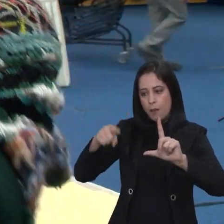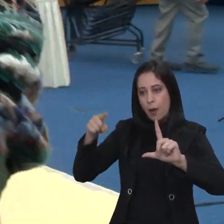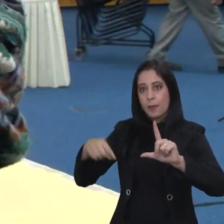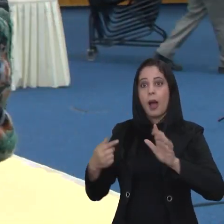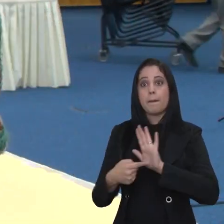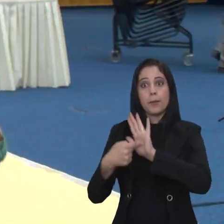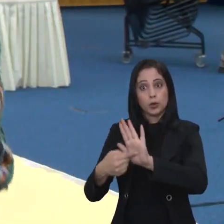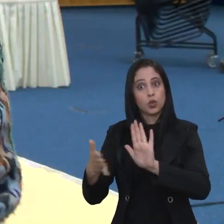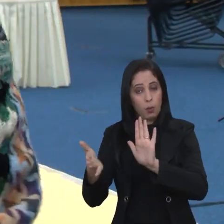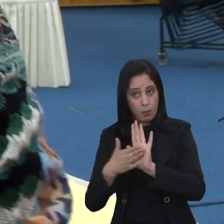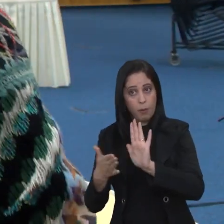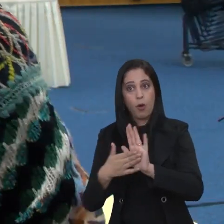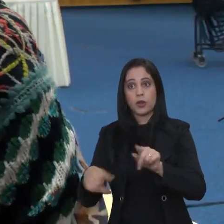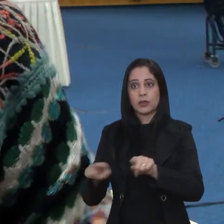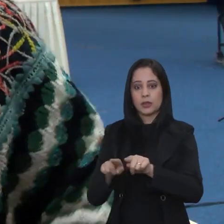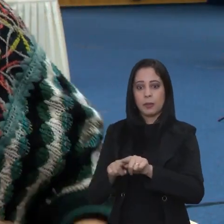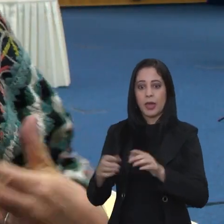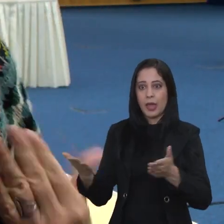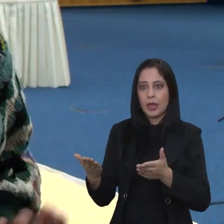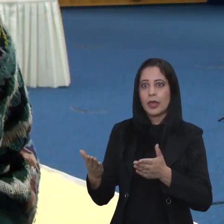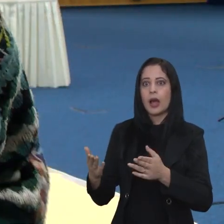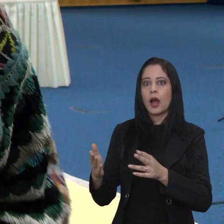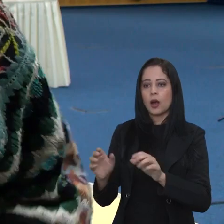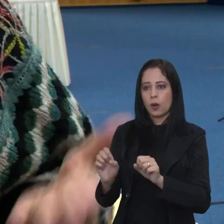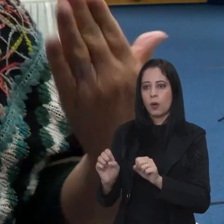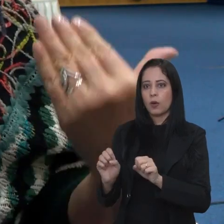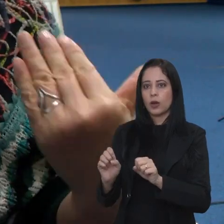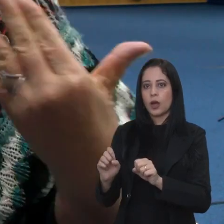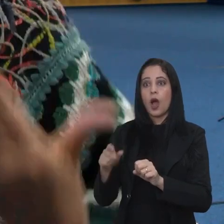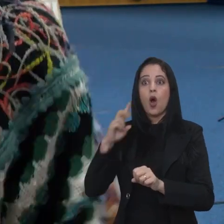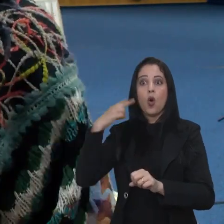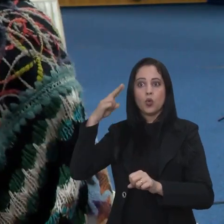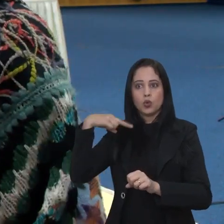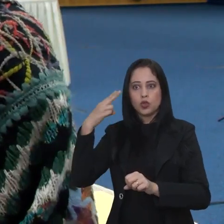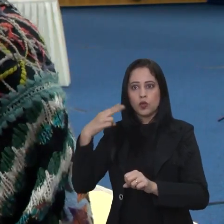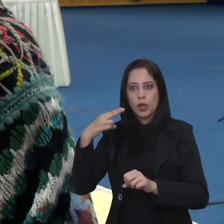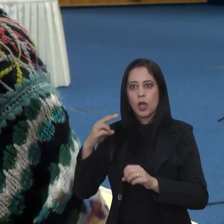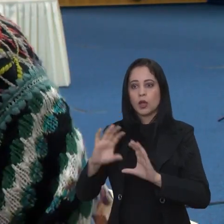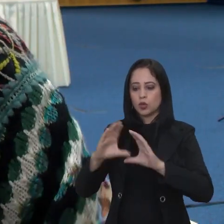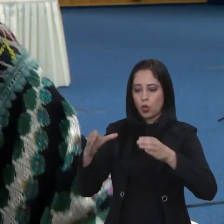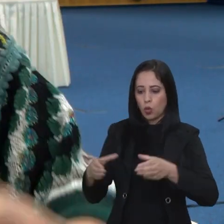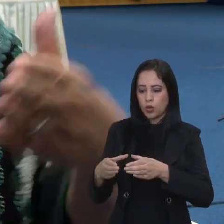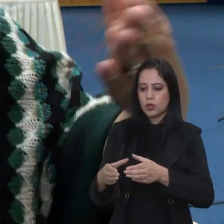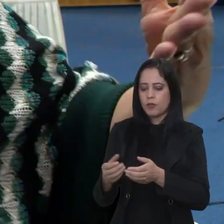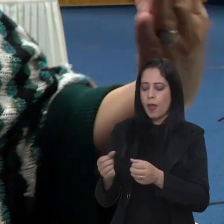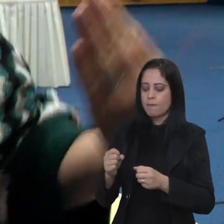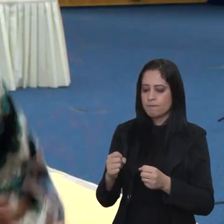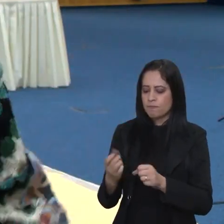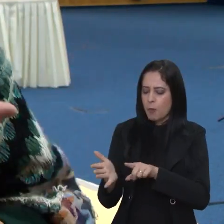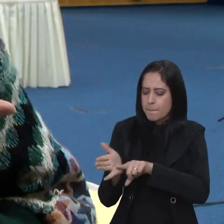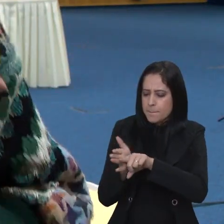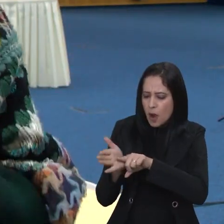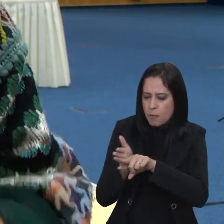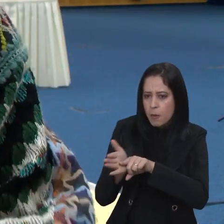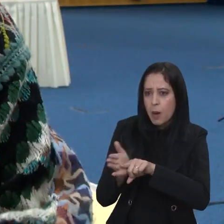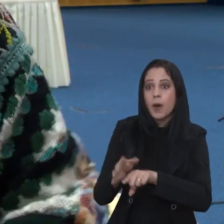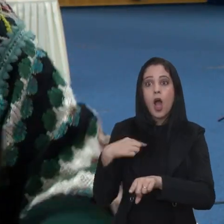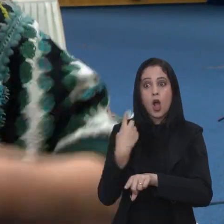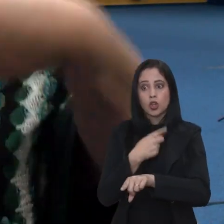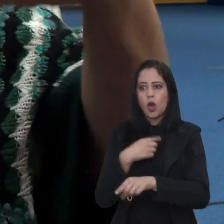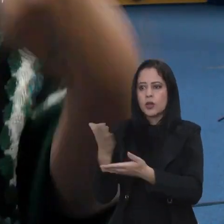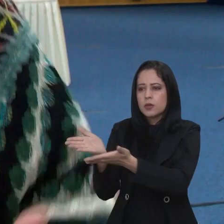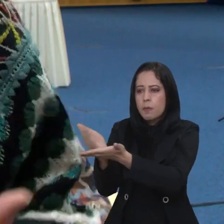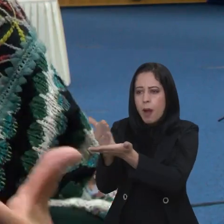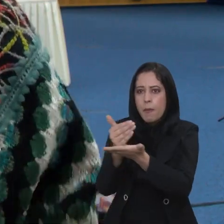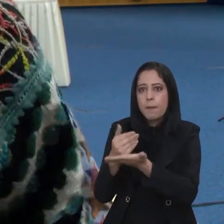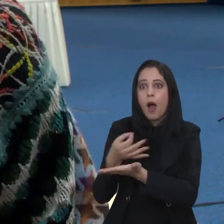importantes, apresentou propostas. E essa comissão vai debruçar sobre essa situação. A gente ouviu a população